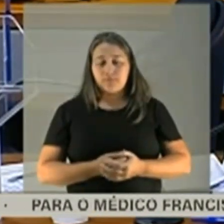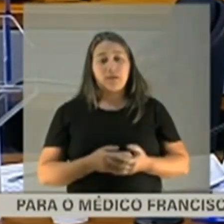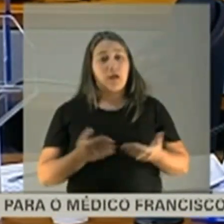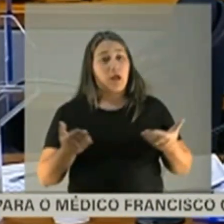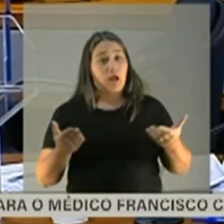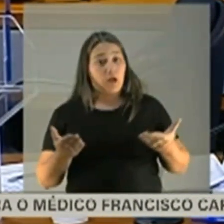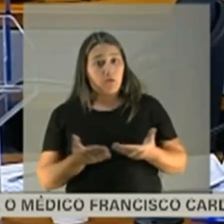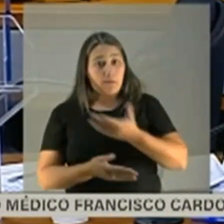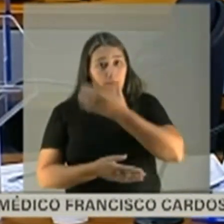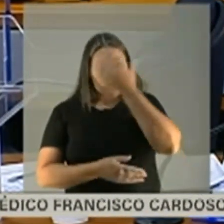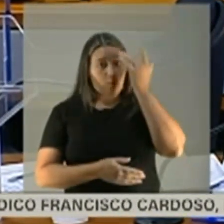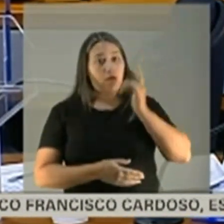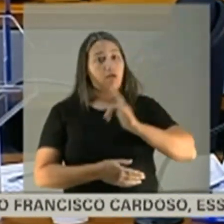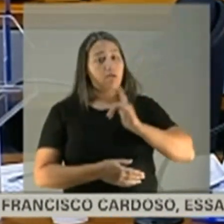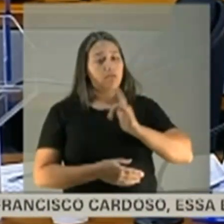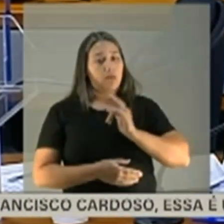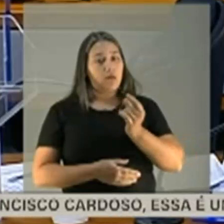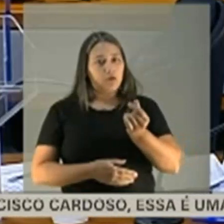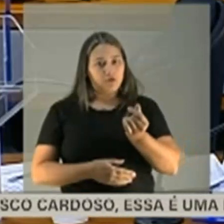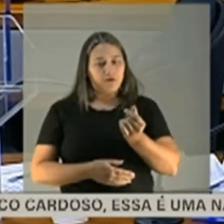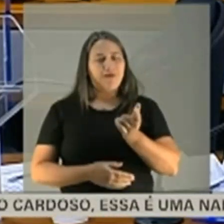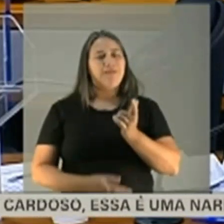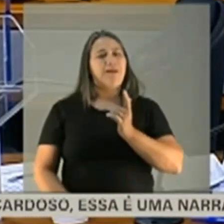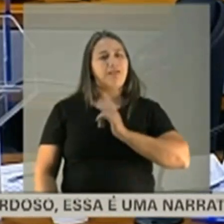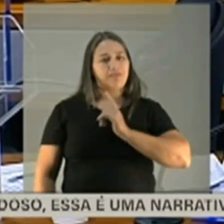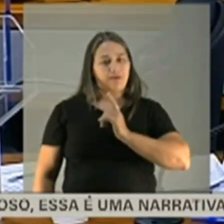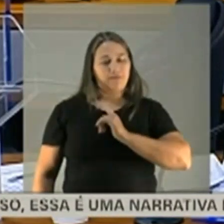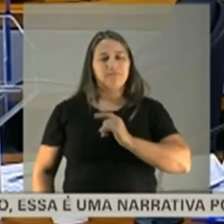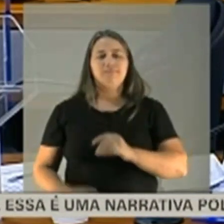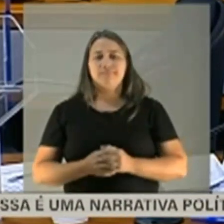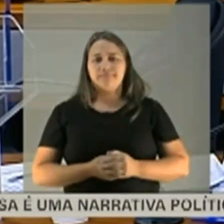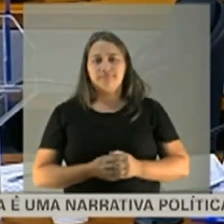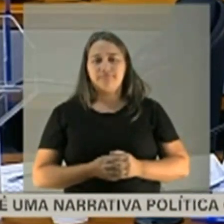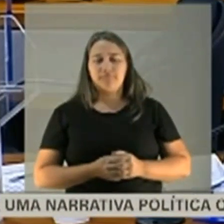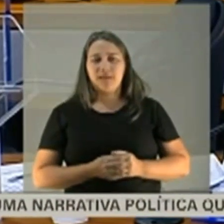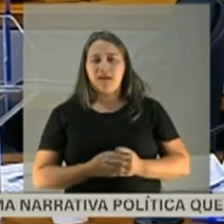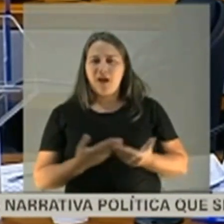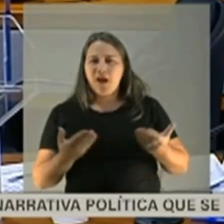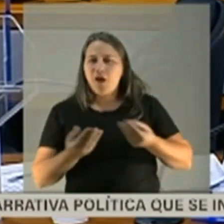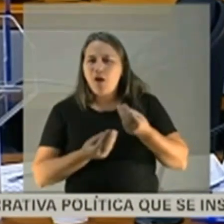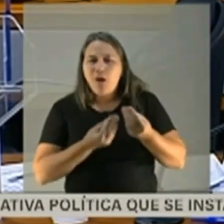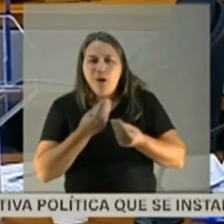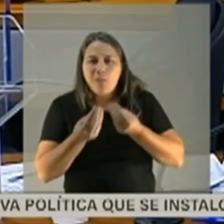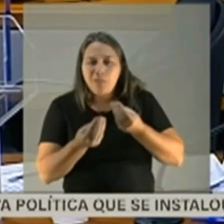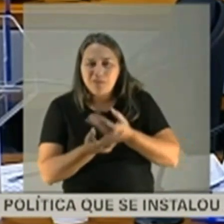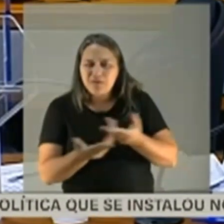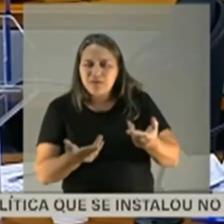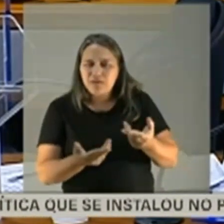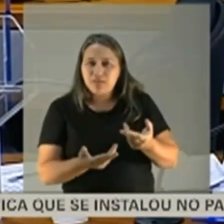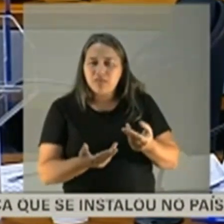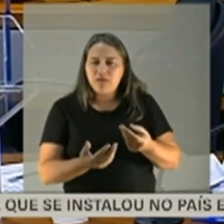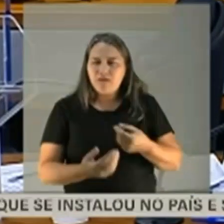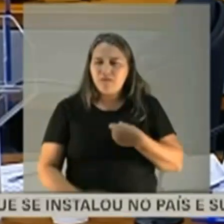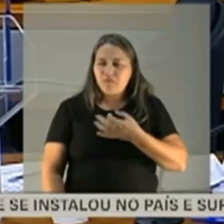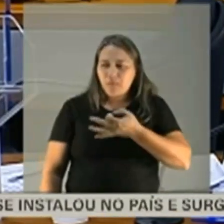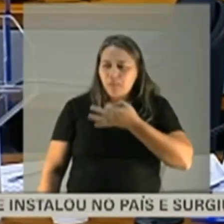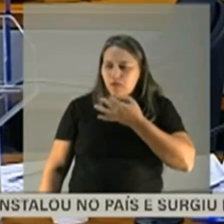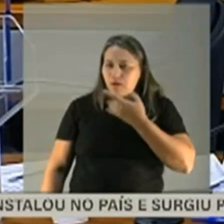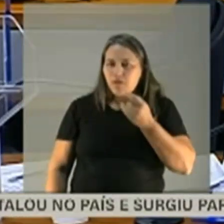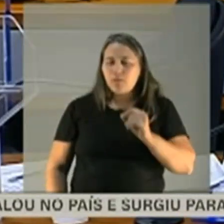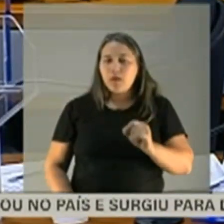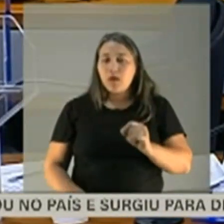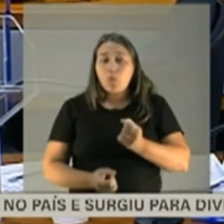Agora, quem tem dinheiro, tem. E essa hipocrisia que reina, isso é que dói no coração.